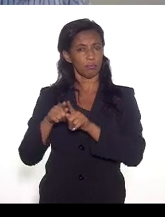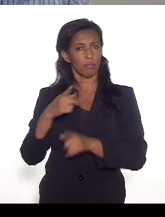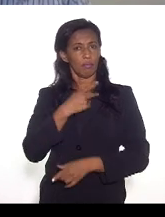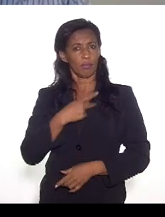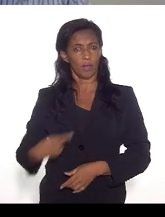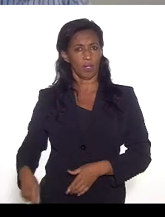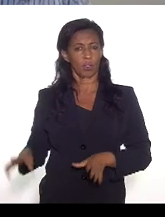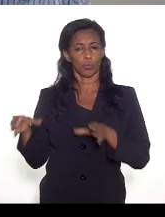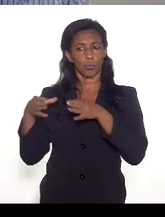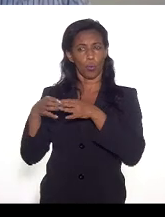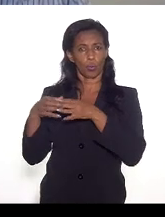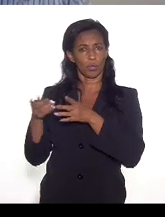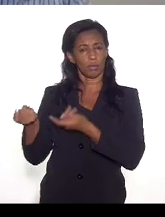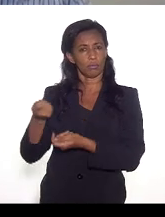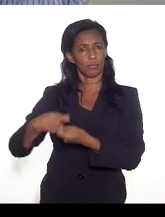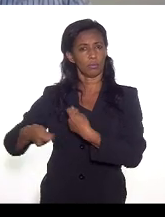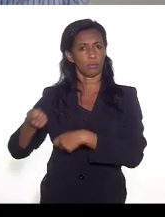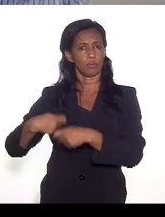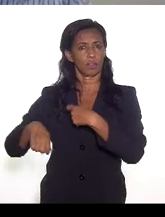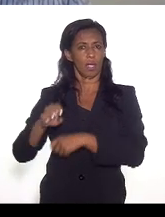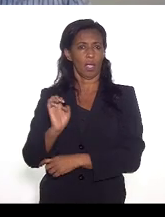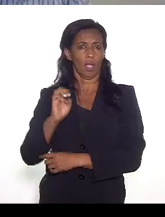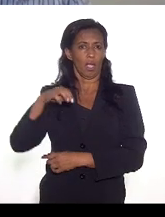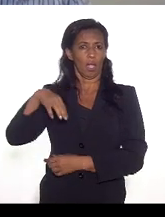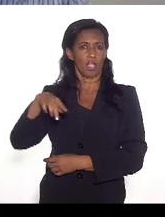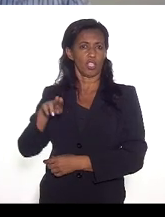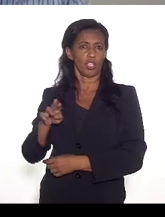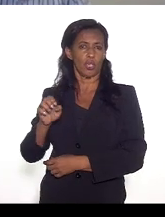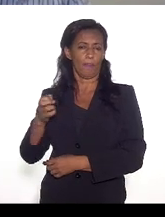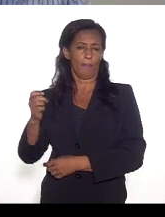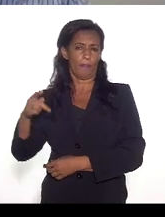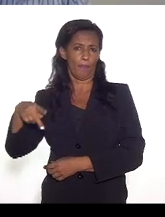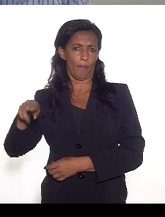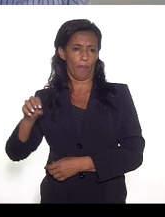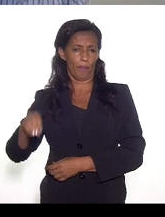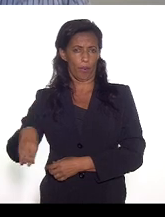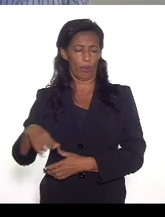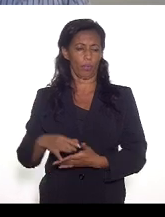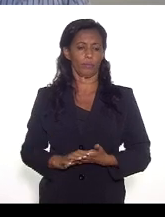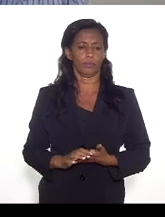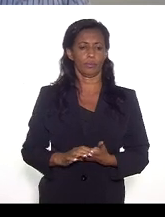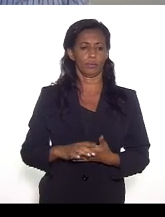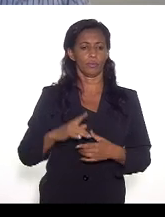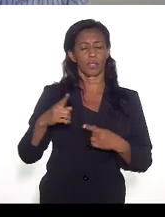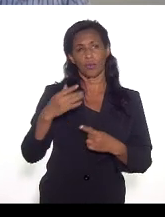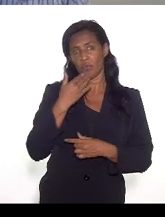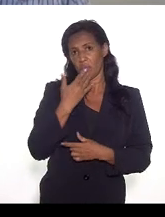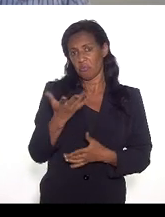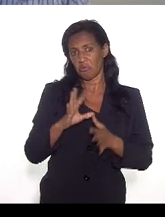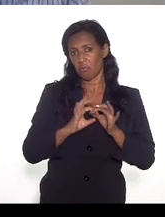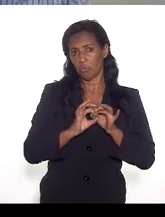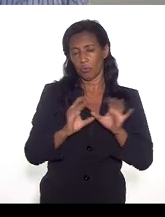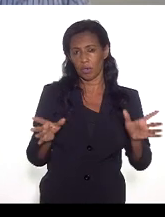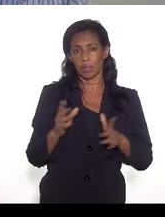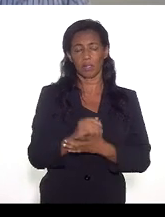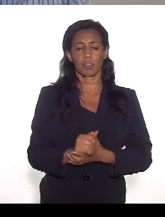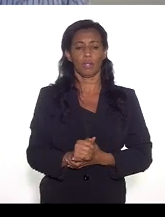do Conselho de Administração da Engepron. Tá? Eu vou levar isso para ele e pedir autorização para